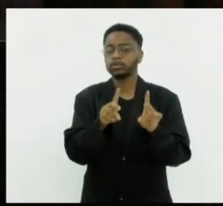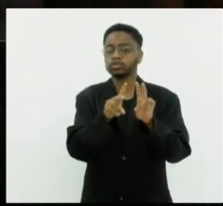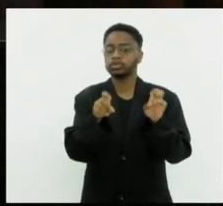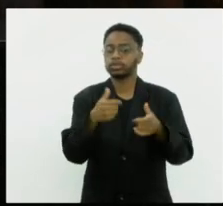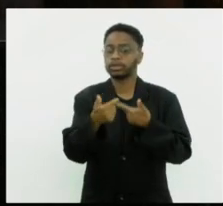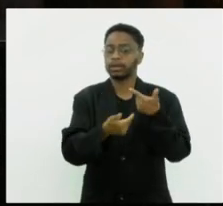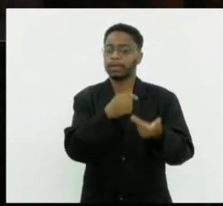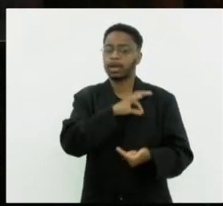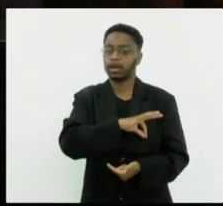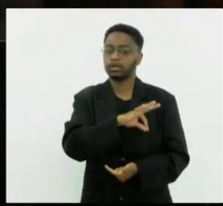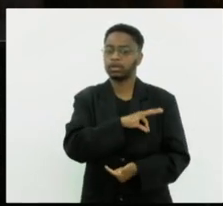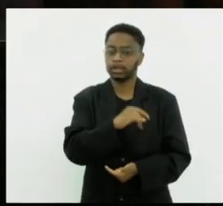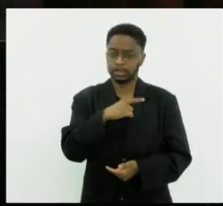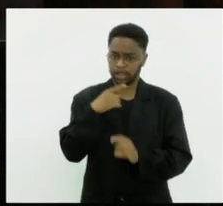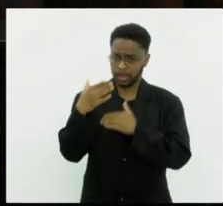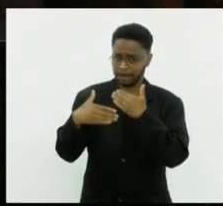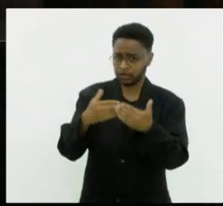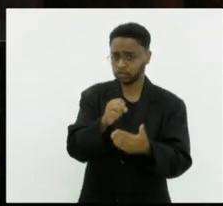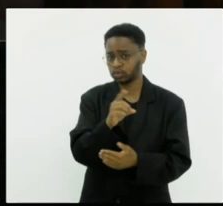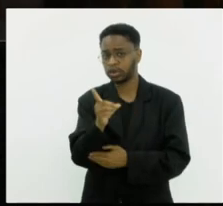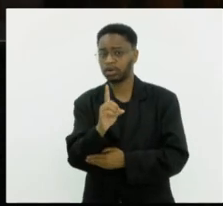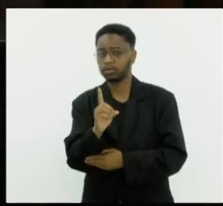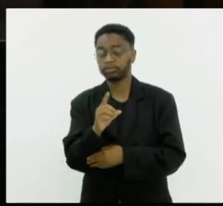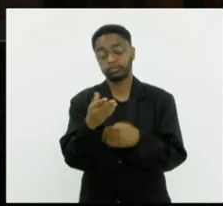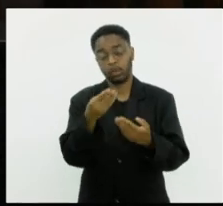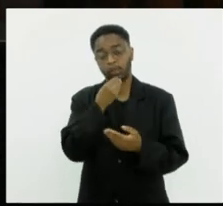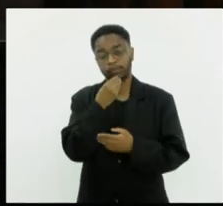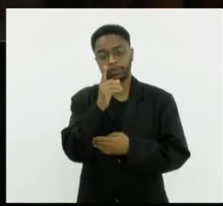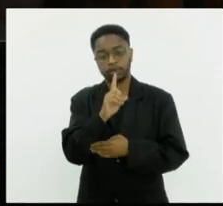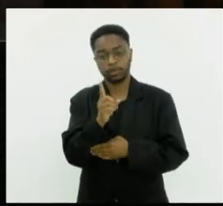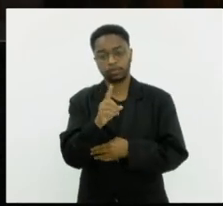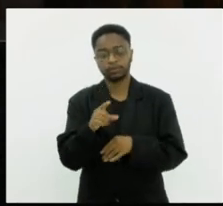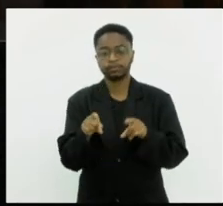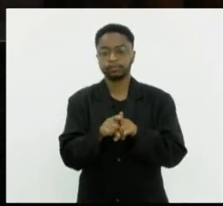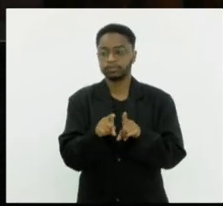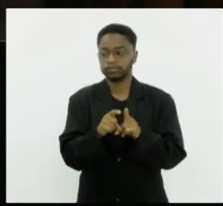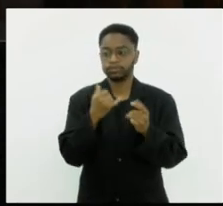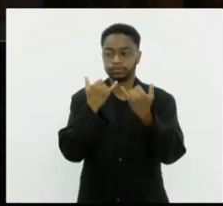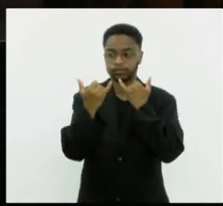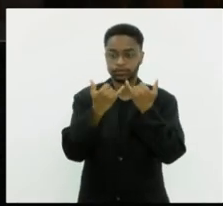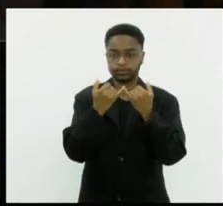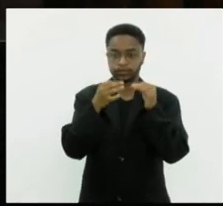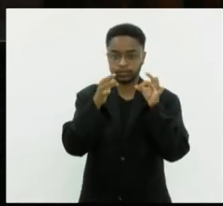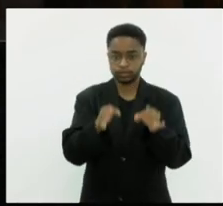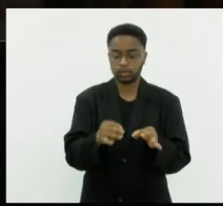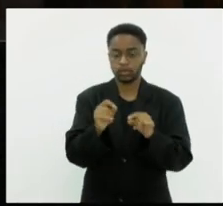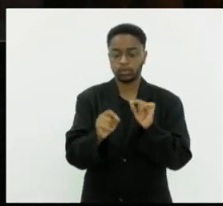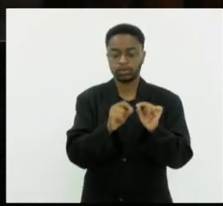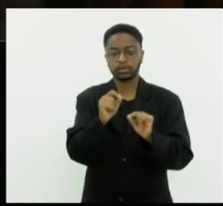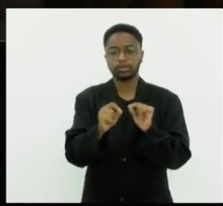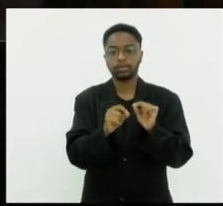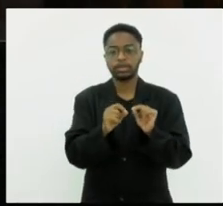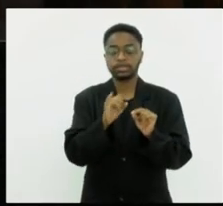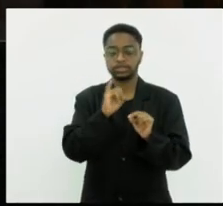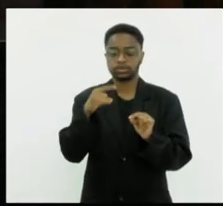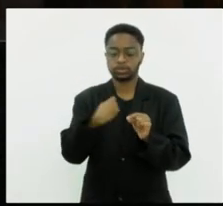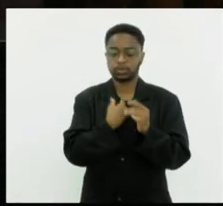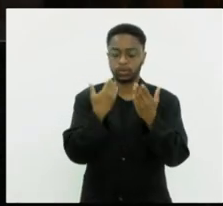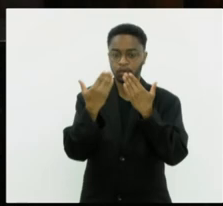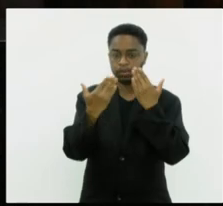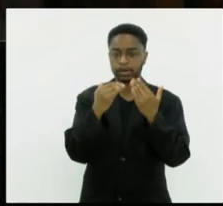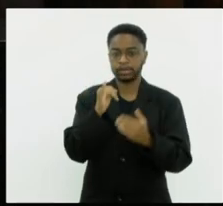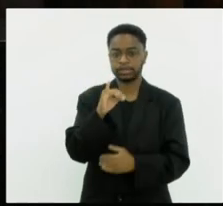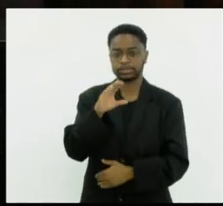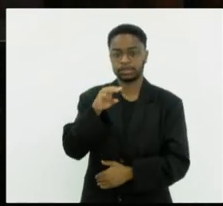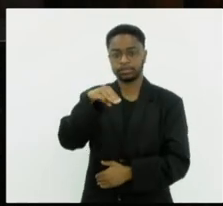renda? Tivemos algum avanço? Está na cara que não. Um dado concreto é, quando comparamos a arrecadação de ICMS do